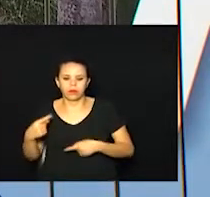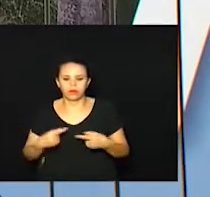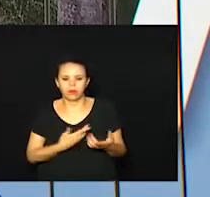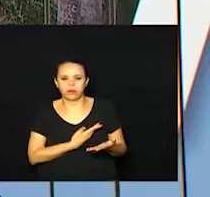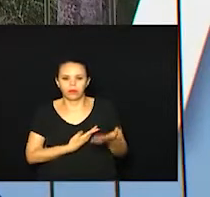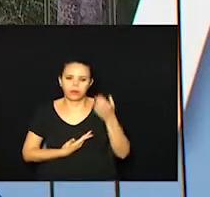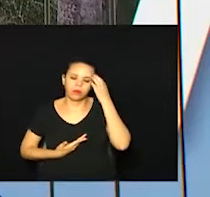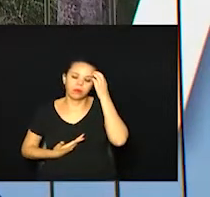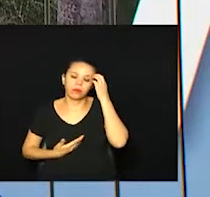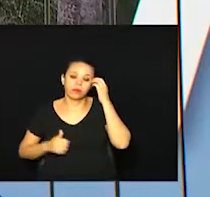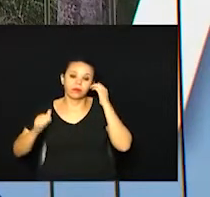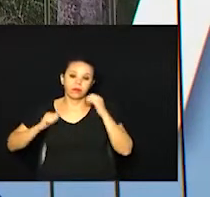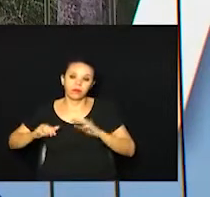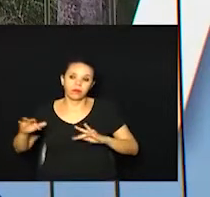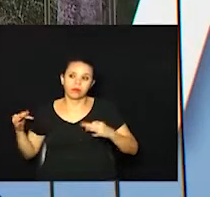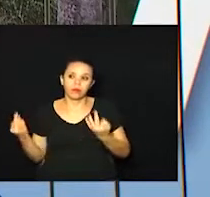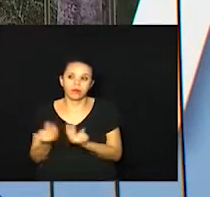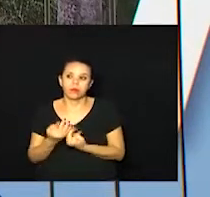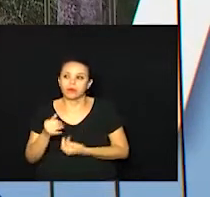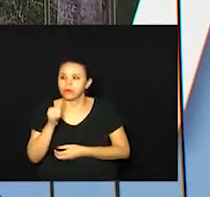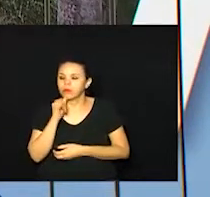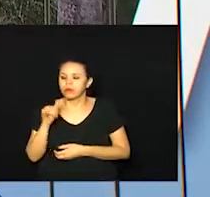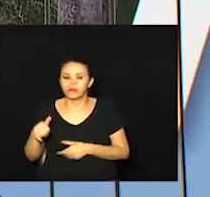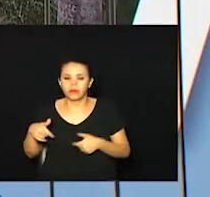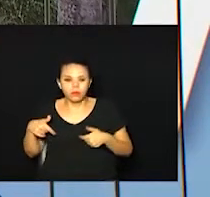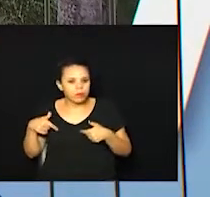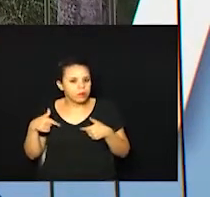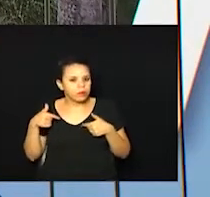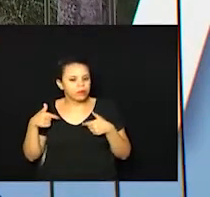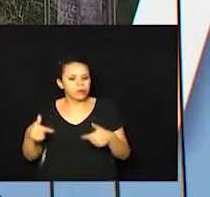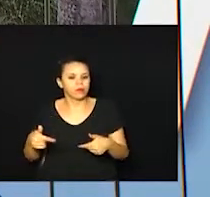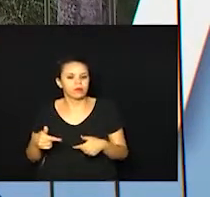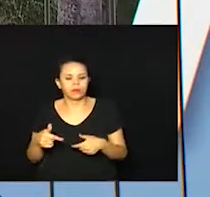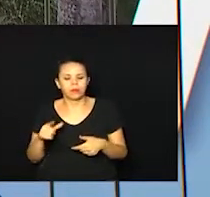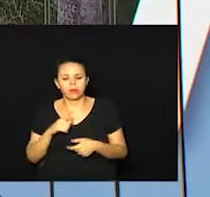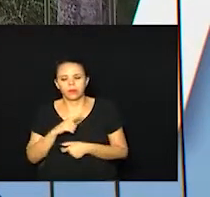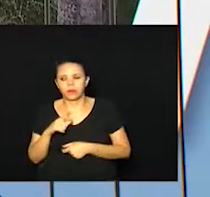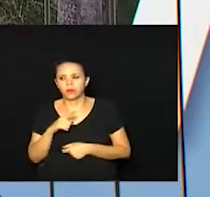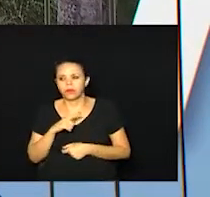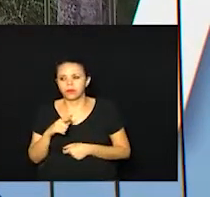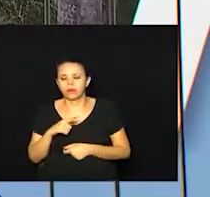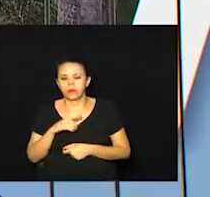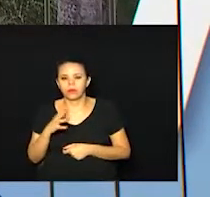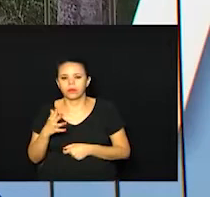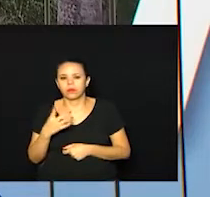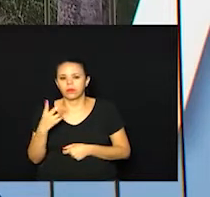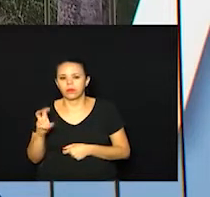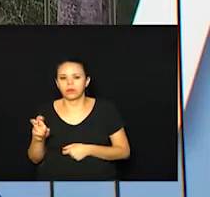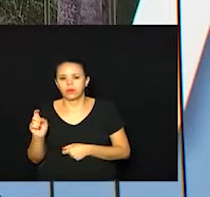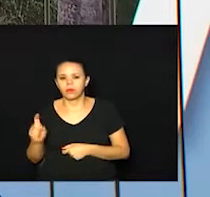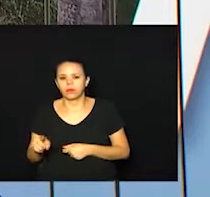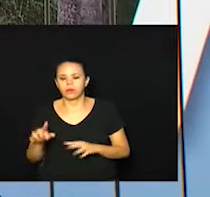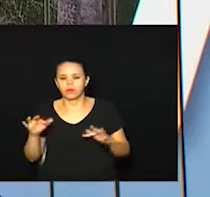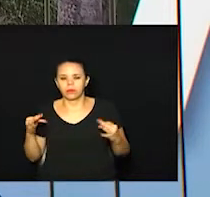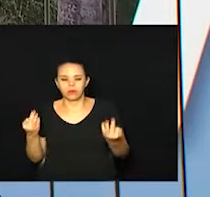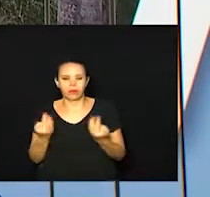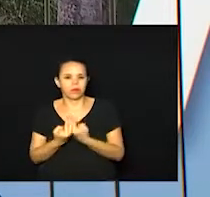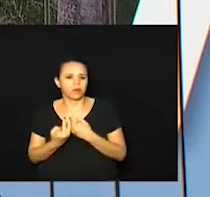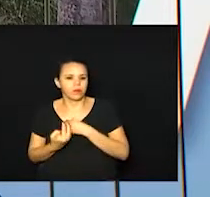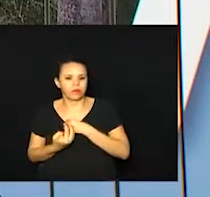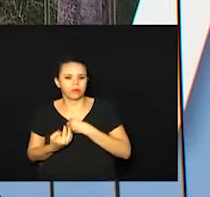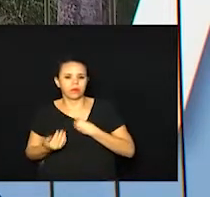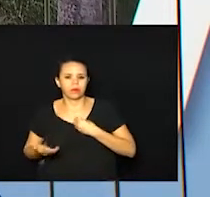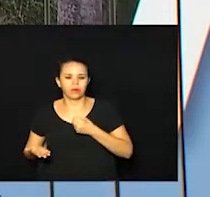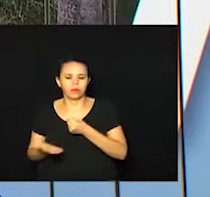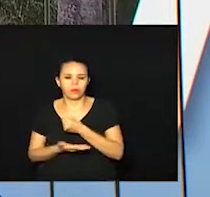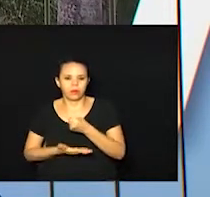públicas, que nem o Bolsa Família, por exemplo, atuando, havia cerca de 15 mil famílias abaixo